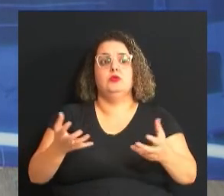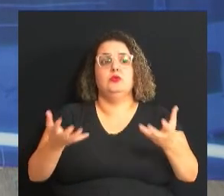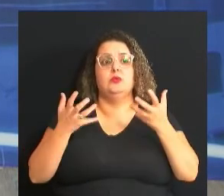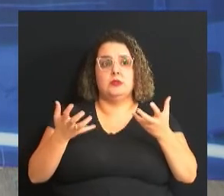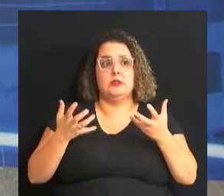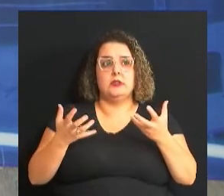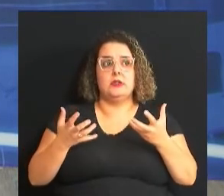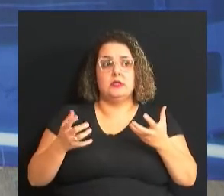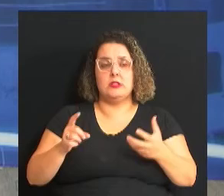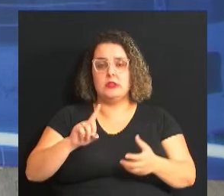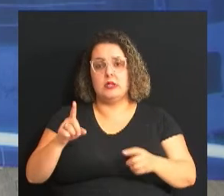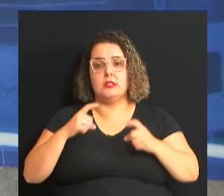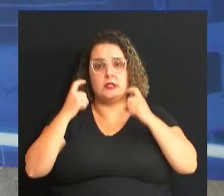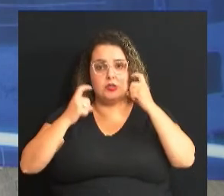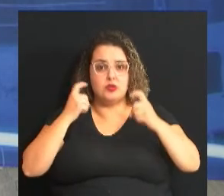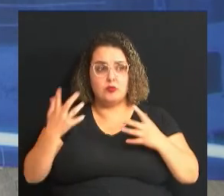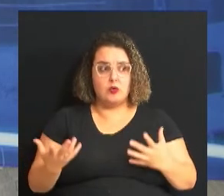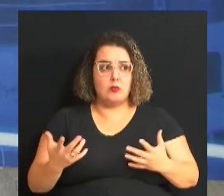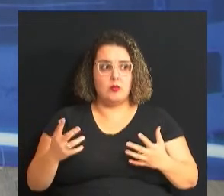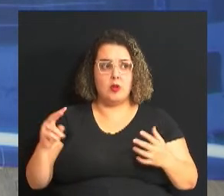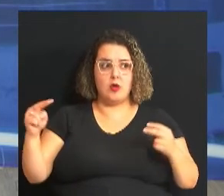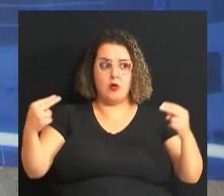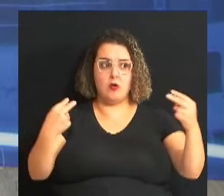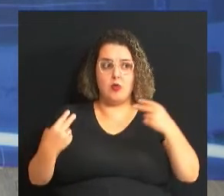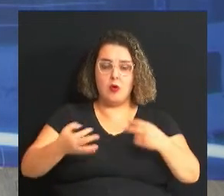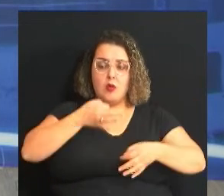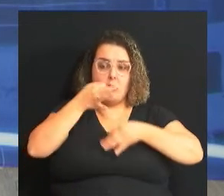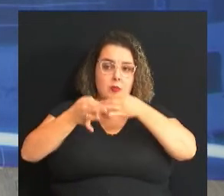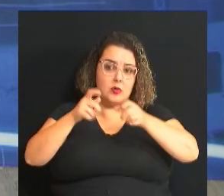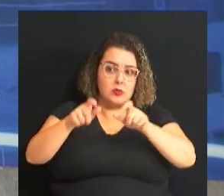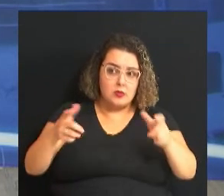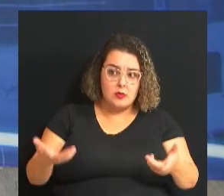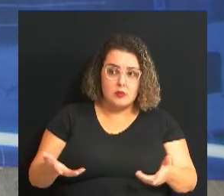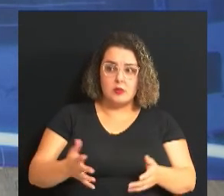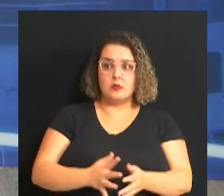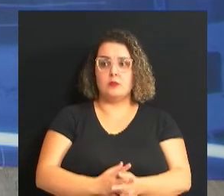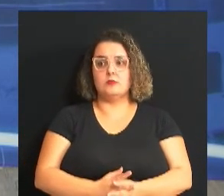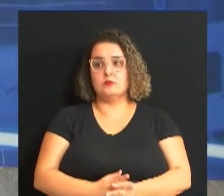preocupado aí com o olhar do outro, com a opinião do outro?